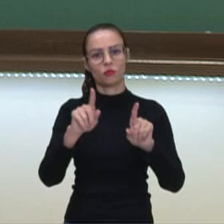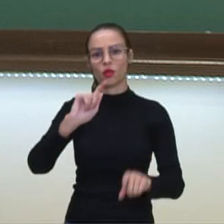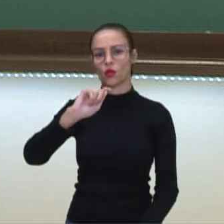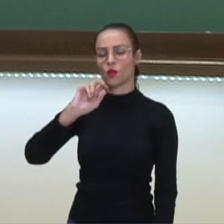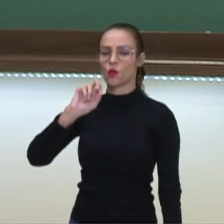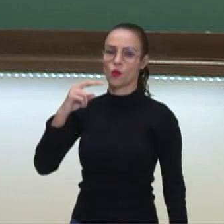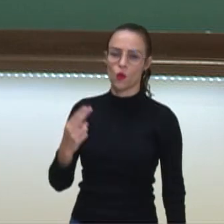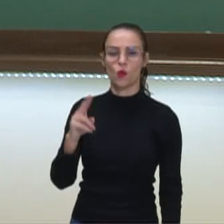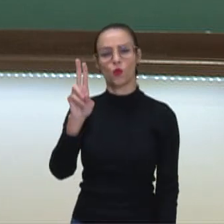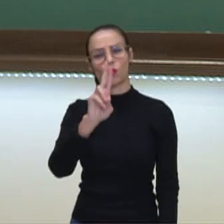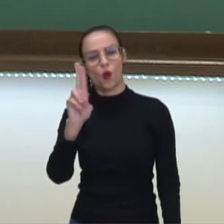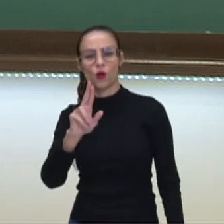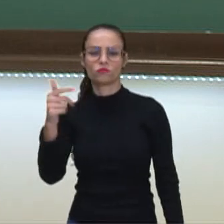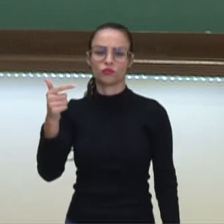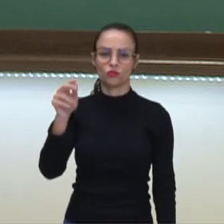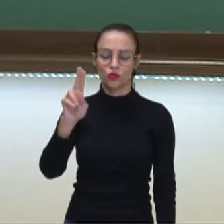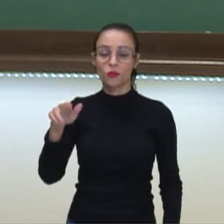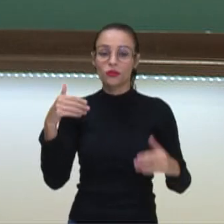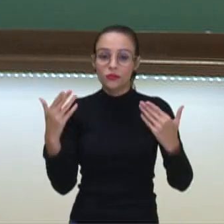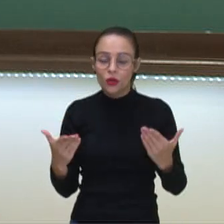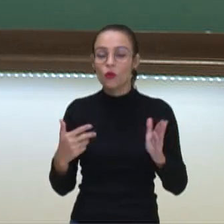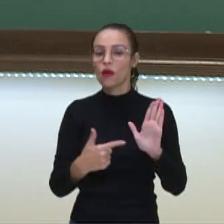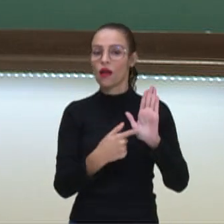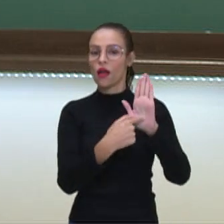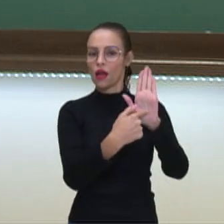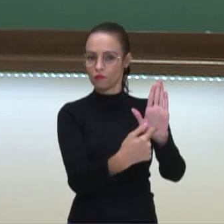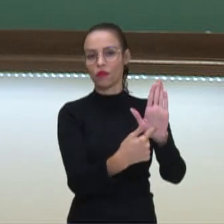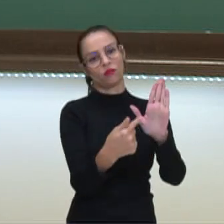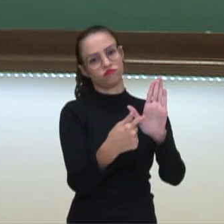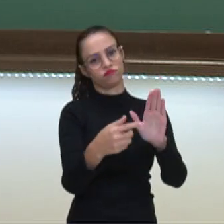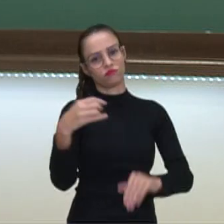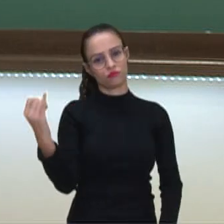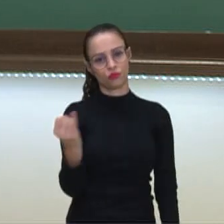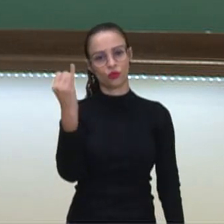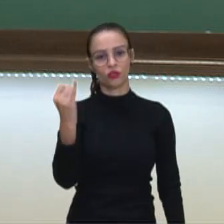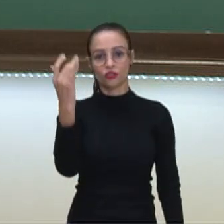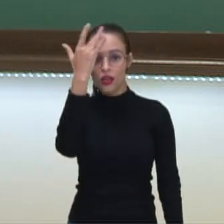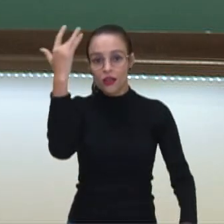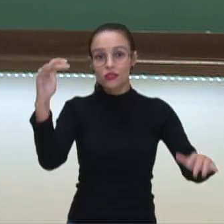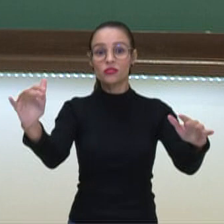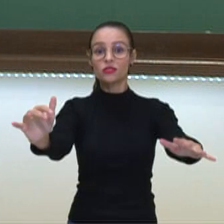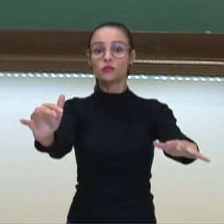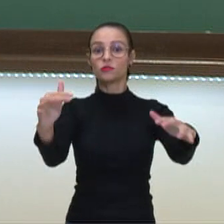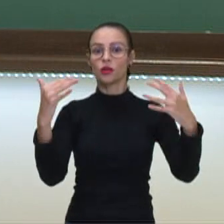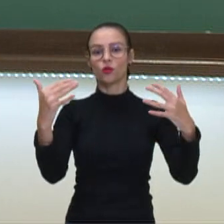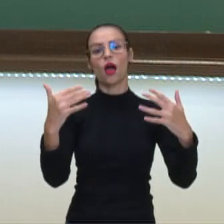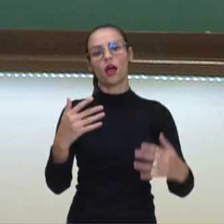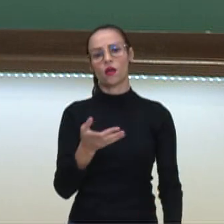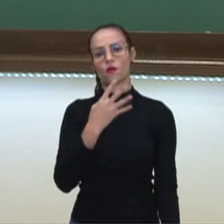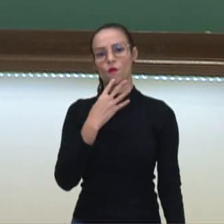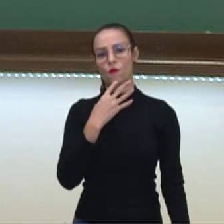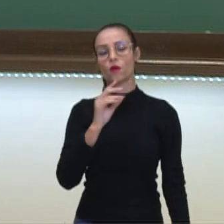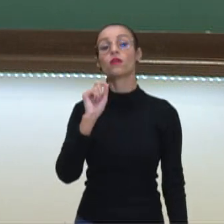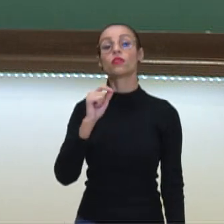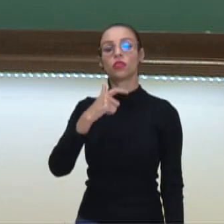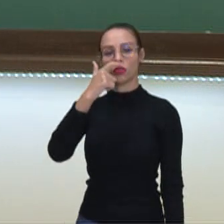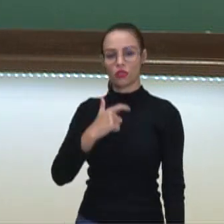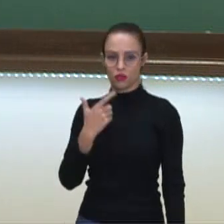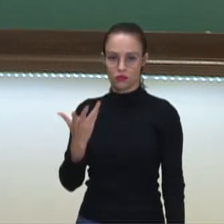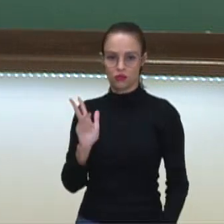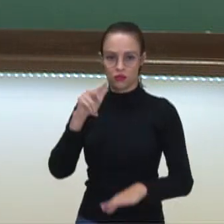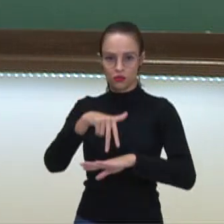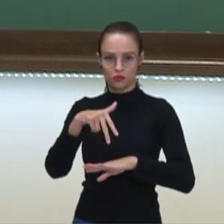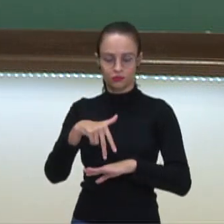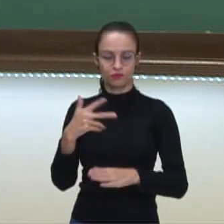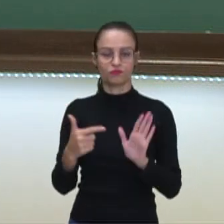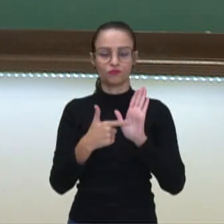com nome, sobrenome. Então, essa apresentação é importante para que as pessoas nos conheçam quem está fazendo a